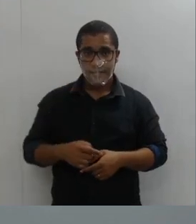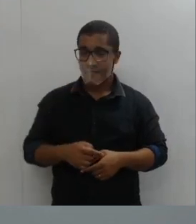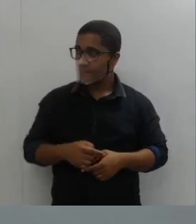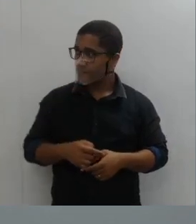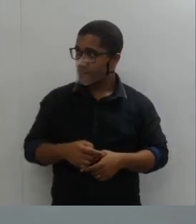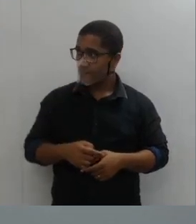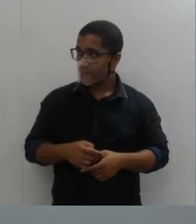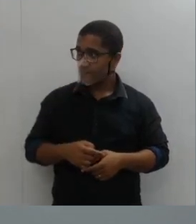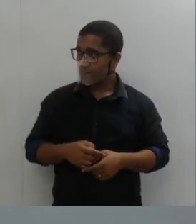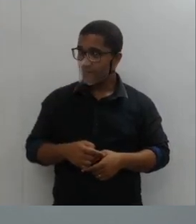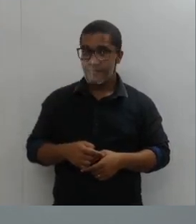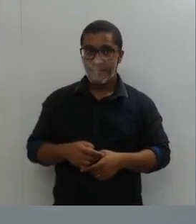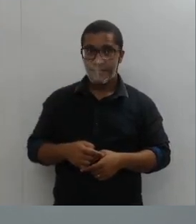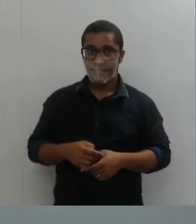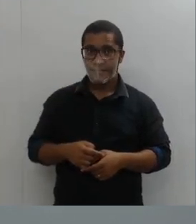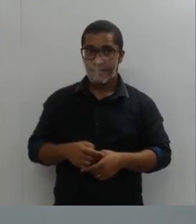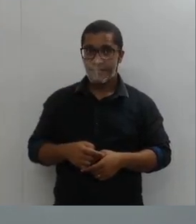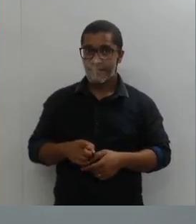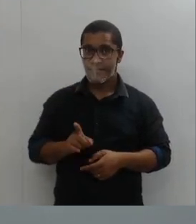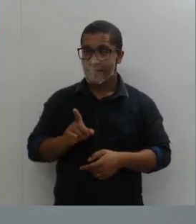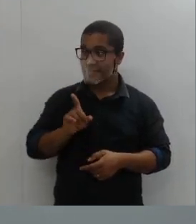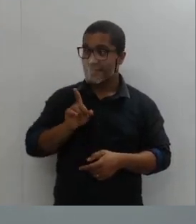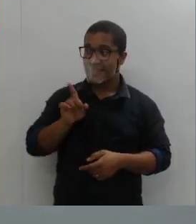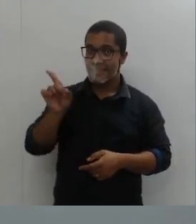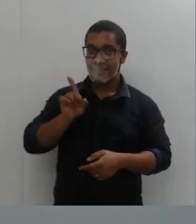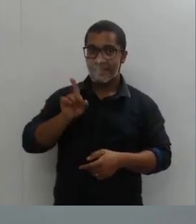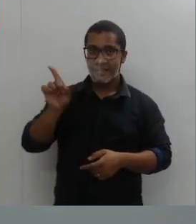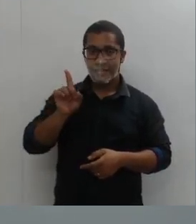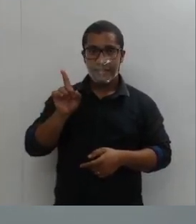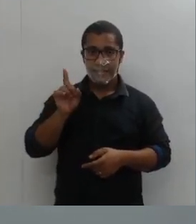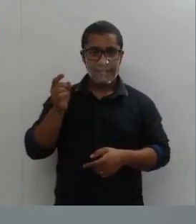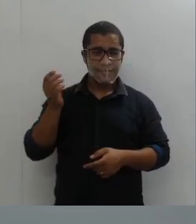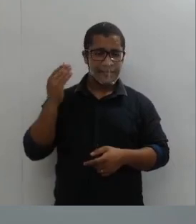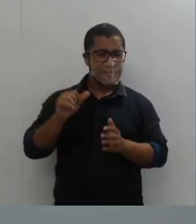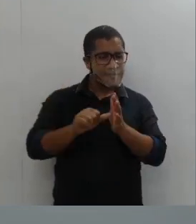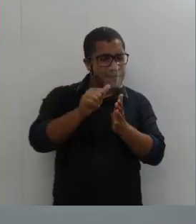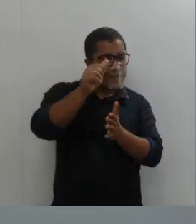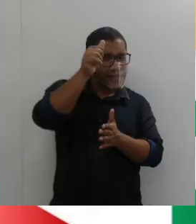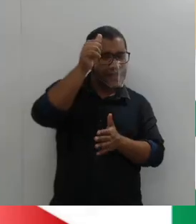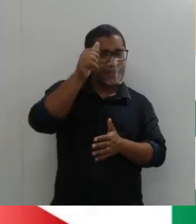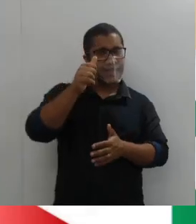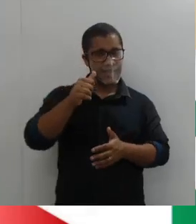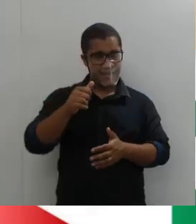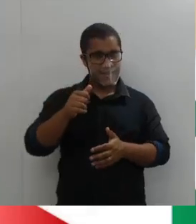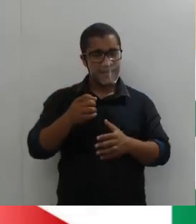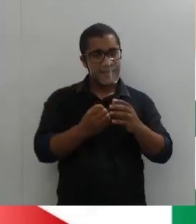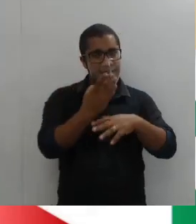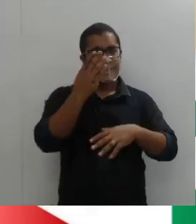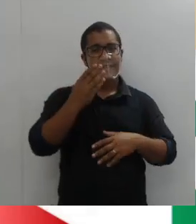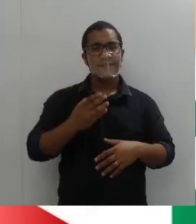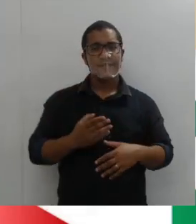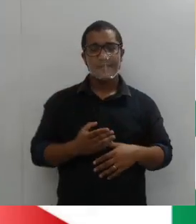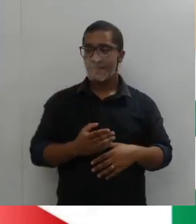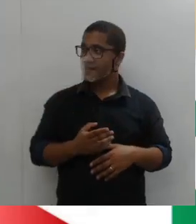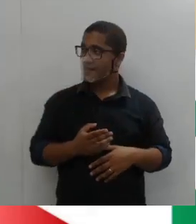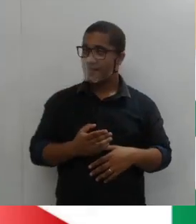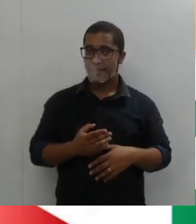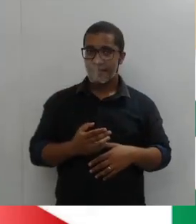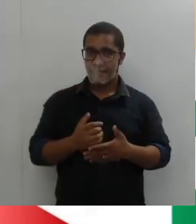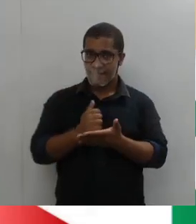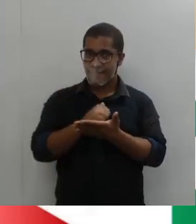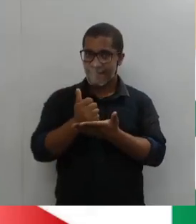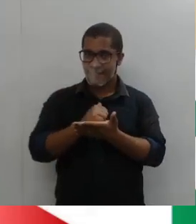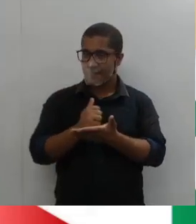Então tá aí na tela para vocês a imagem de um dos primeiros consoles, né? Um dos primeiros